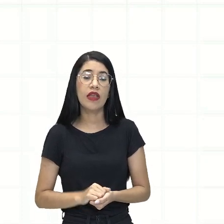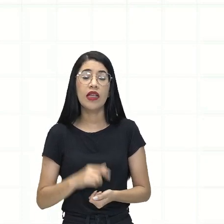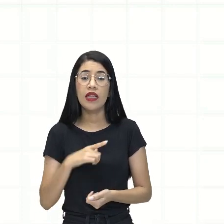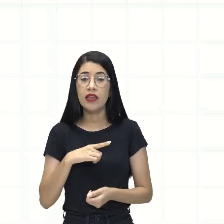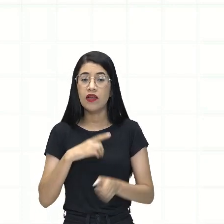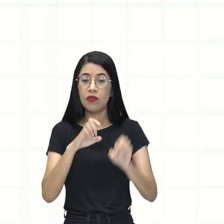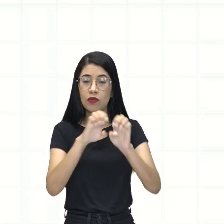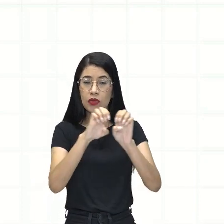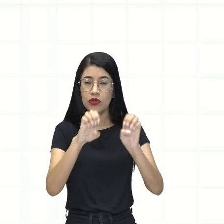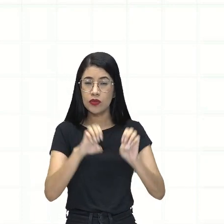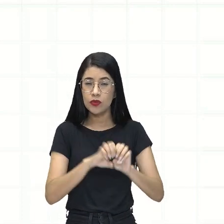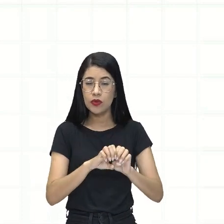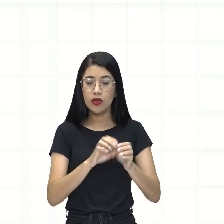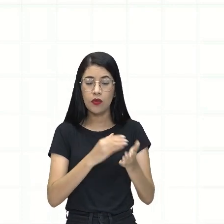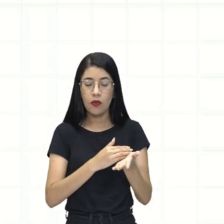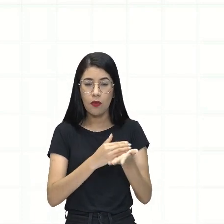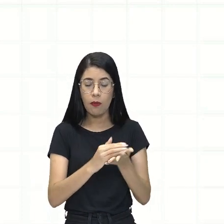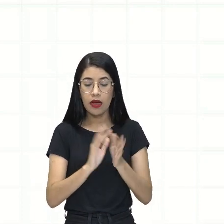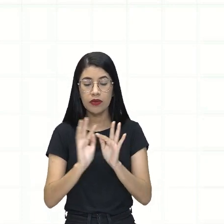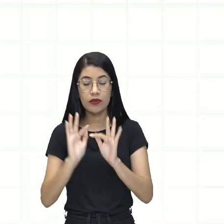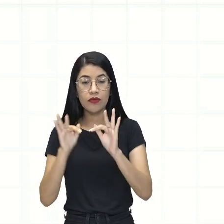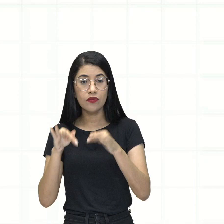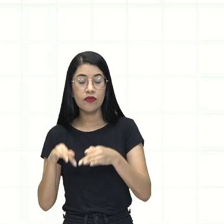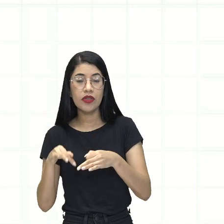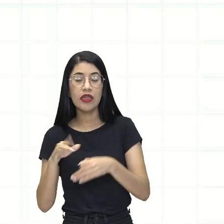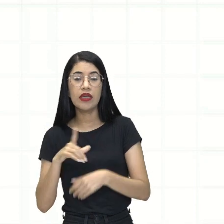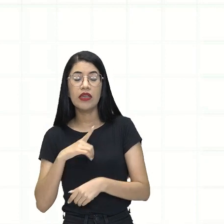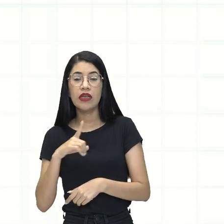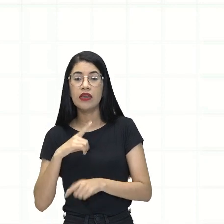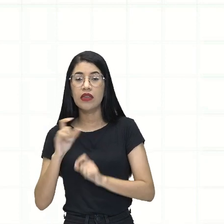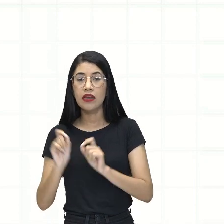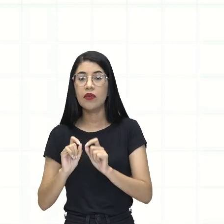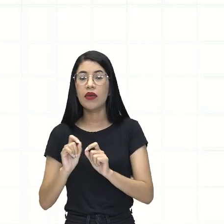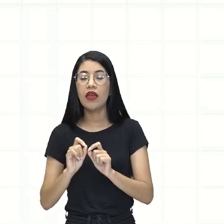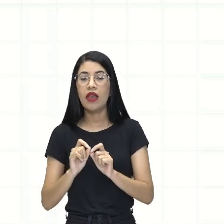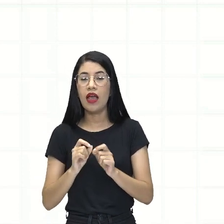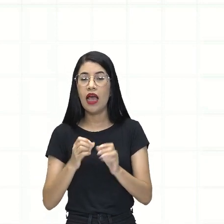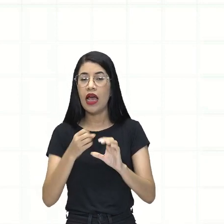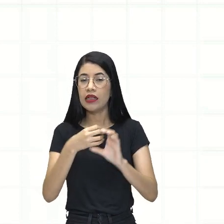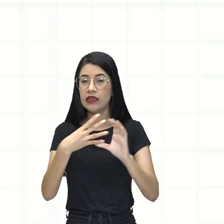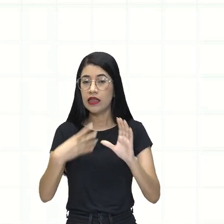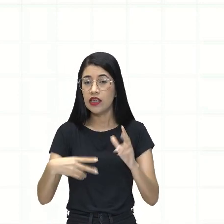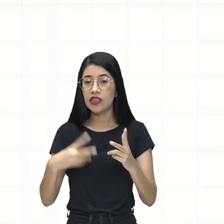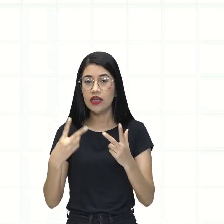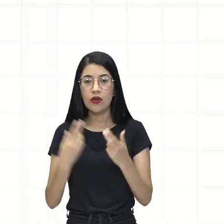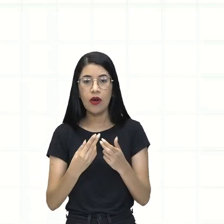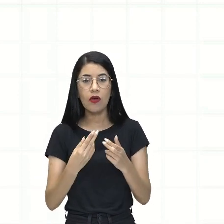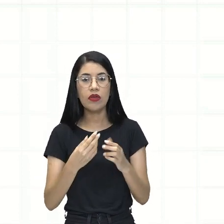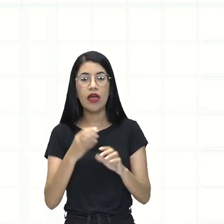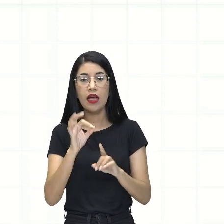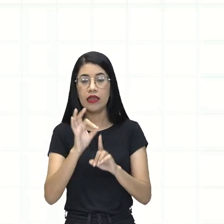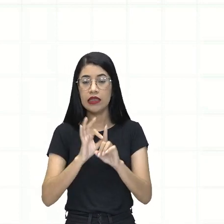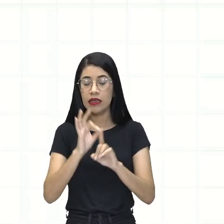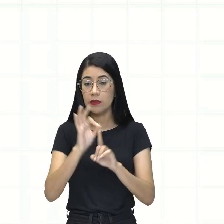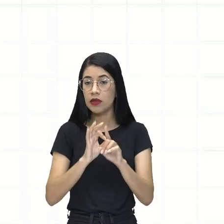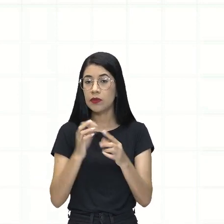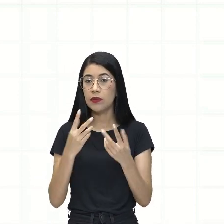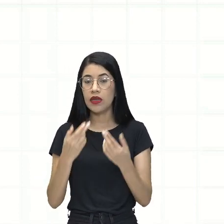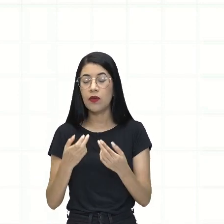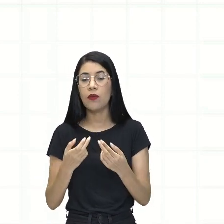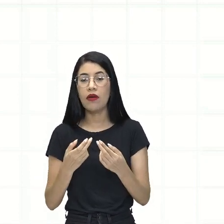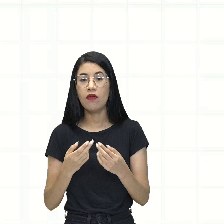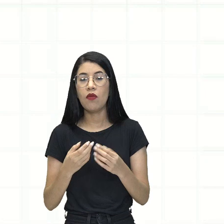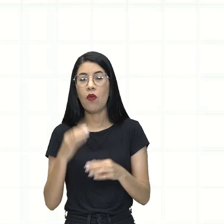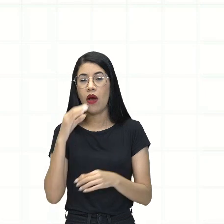estrutura, do início ao fim, elas vão ter as mesmas condições termodinâmicas, as mesmas condições de